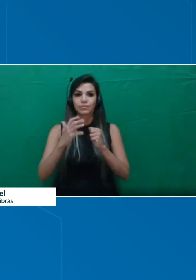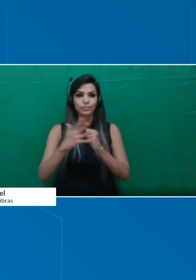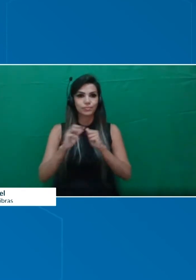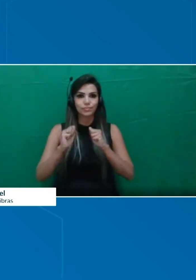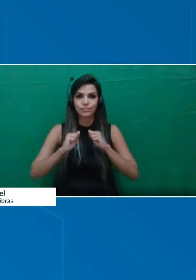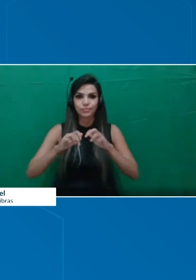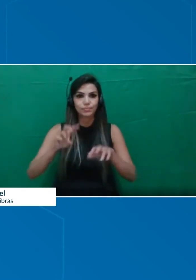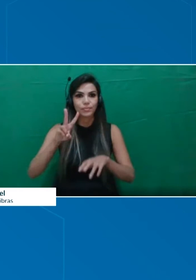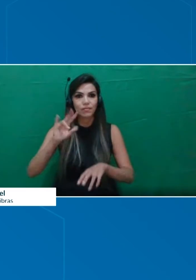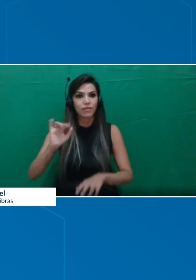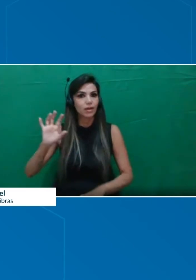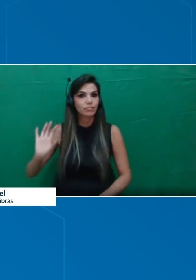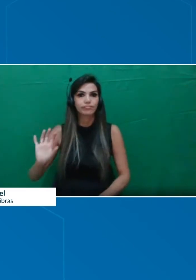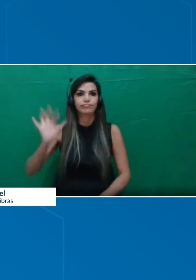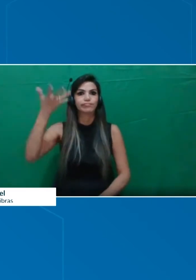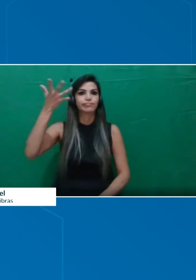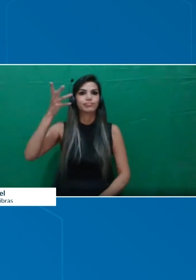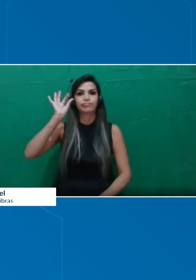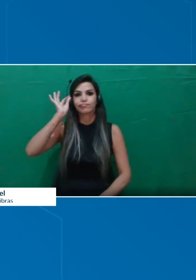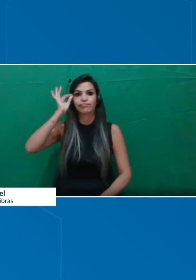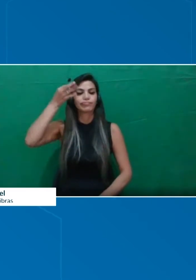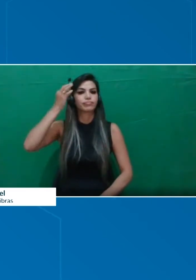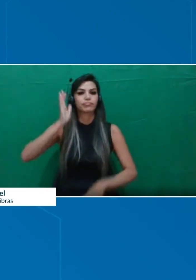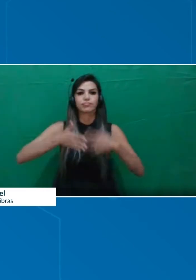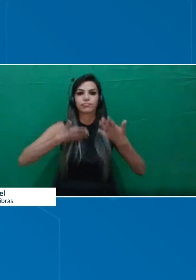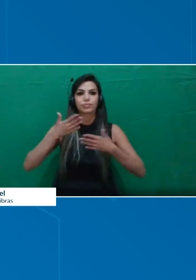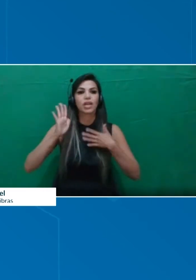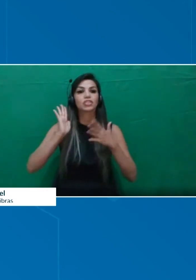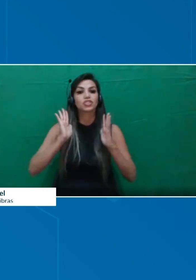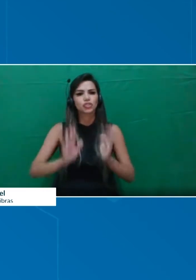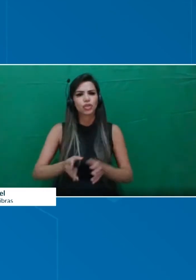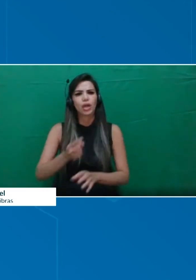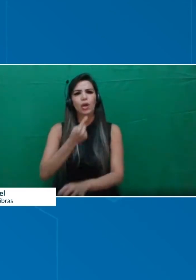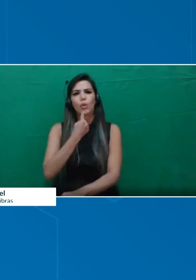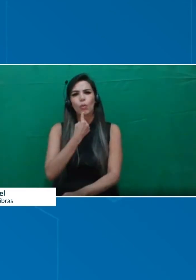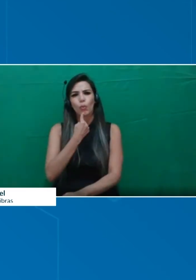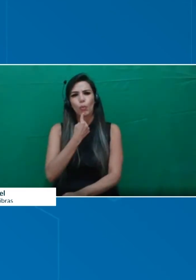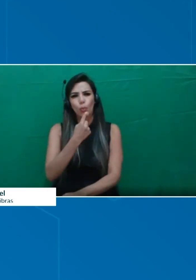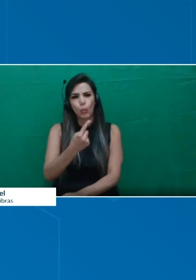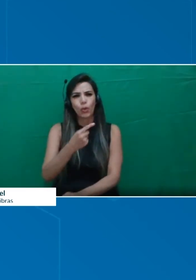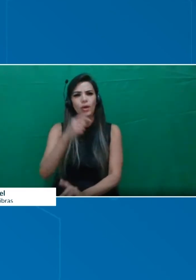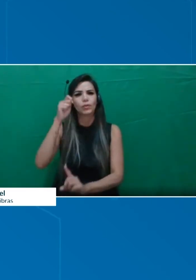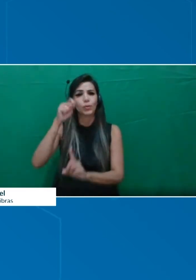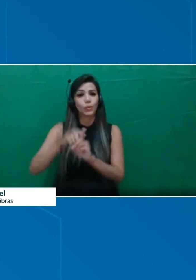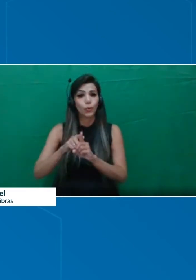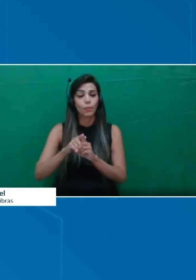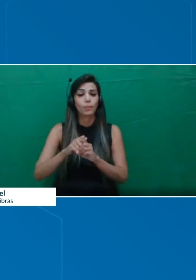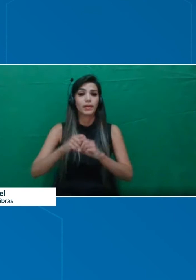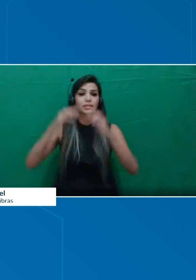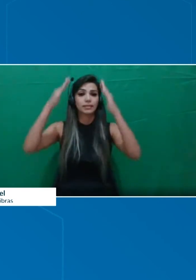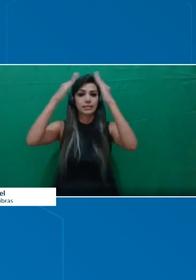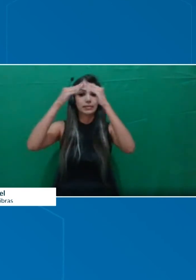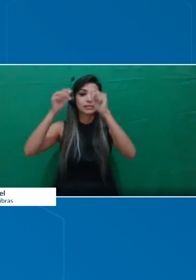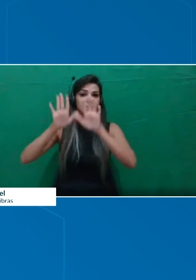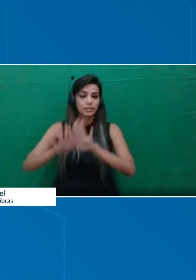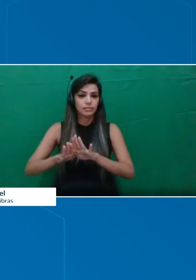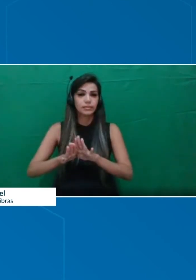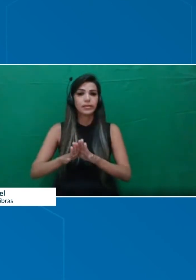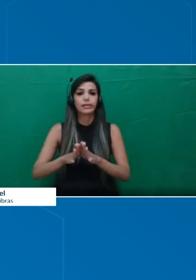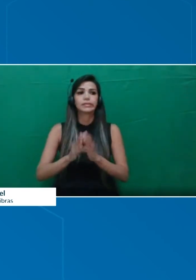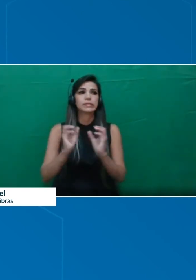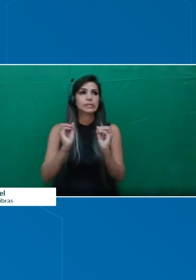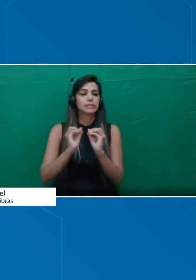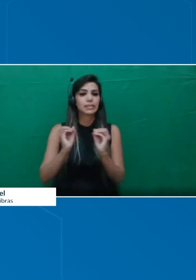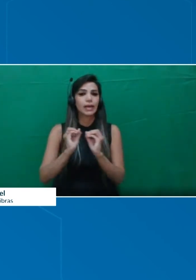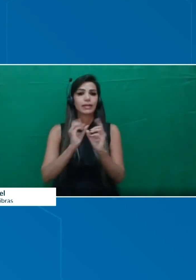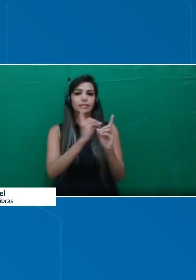ninguém esperava por uma situação dessa, que nós estamos há 1 ano e 1 mês praticamente sem sair de casa, sem se encontrar,